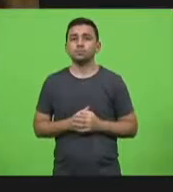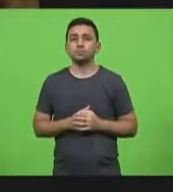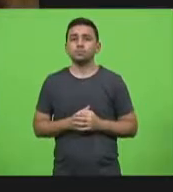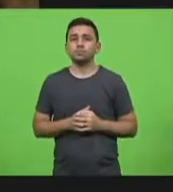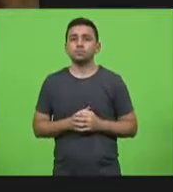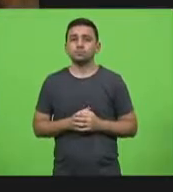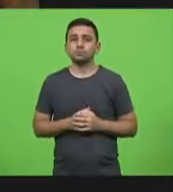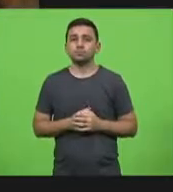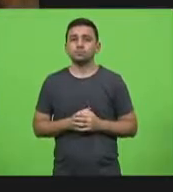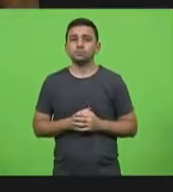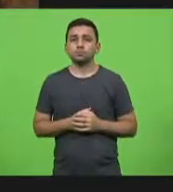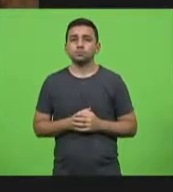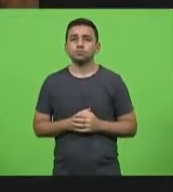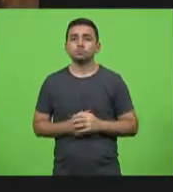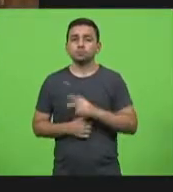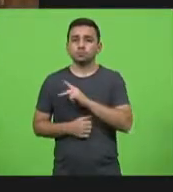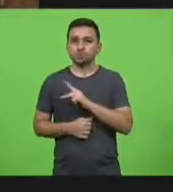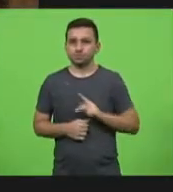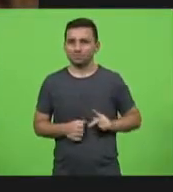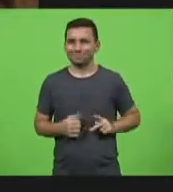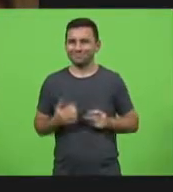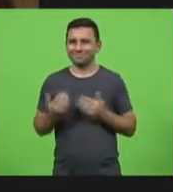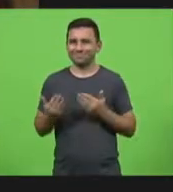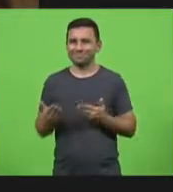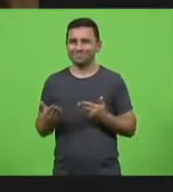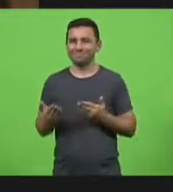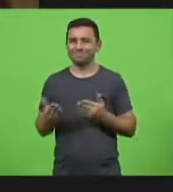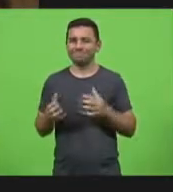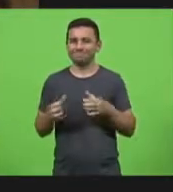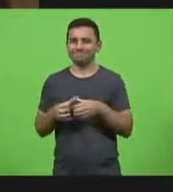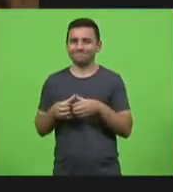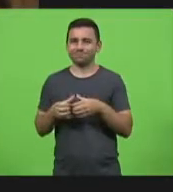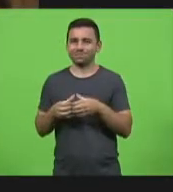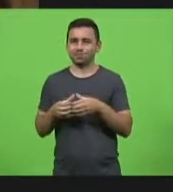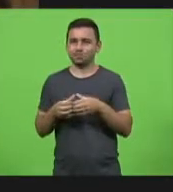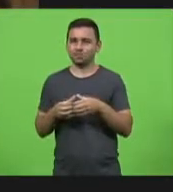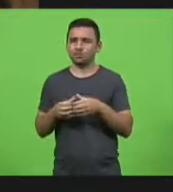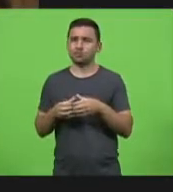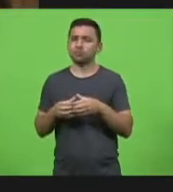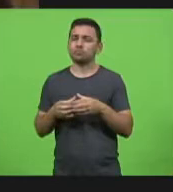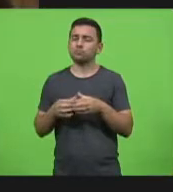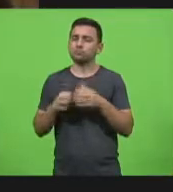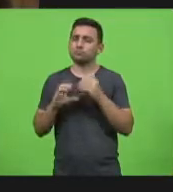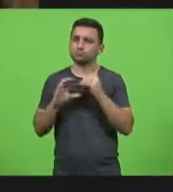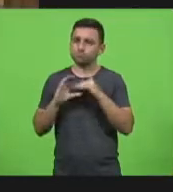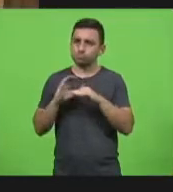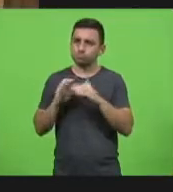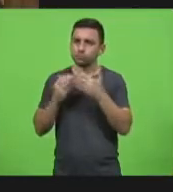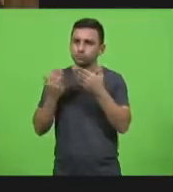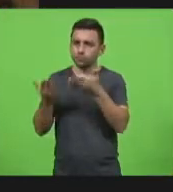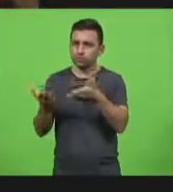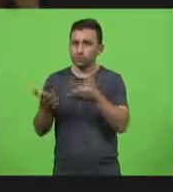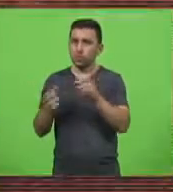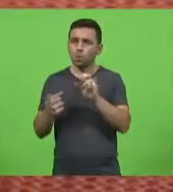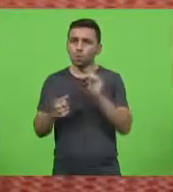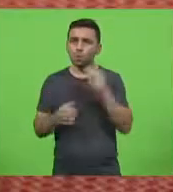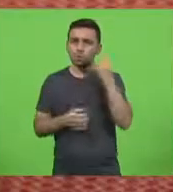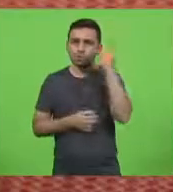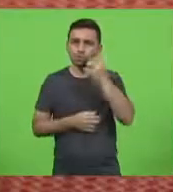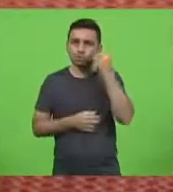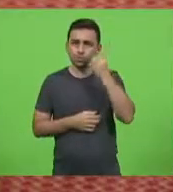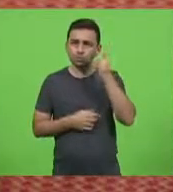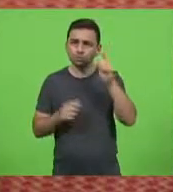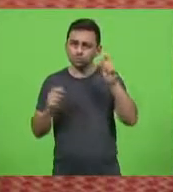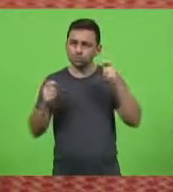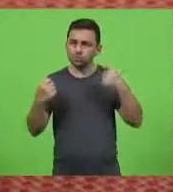ao presidente do colegiado que encaminhasse a Vossa Excelência ou diretamente aos deputados o